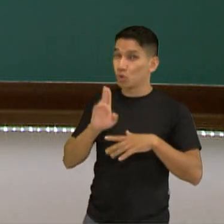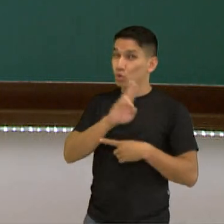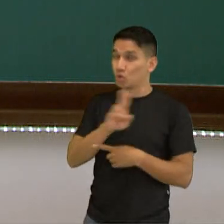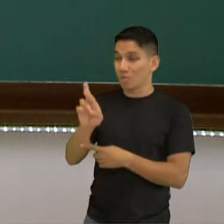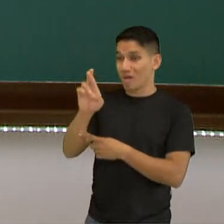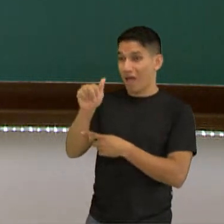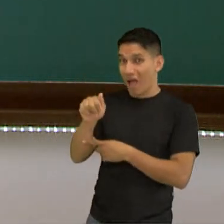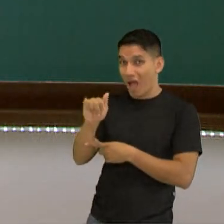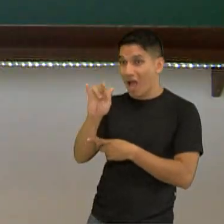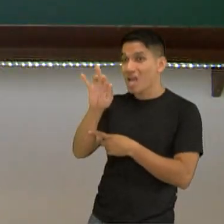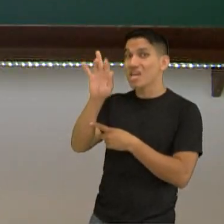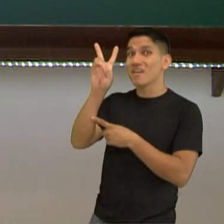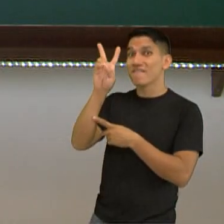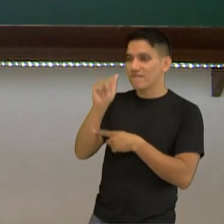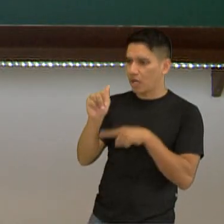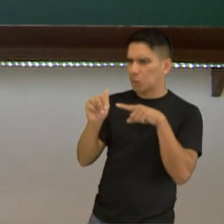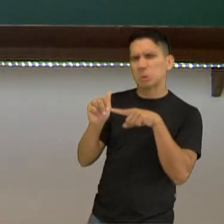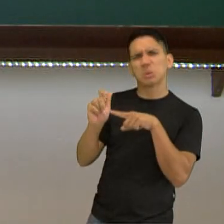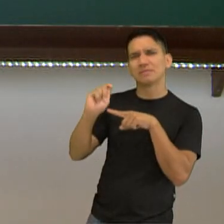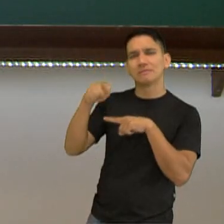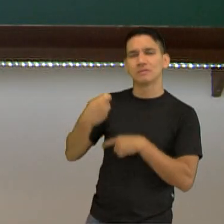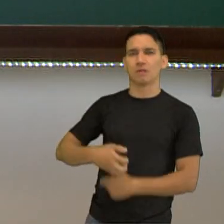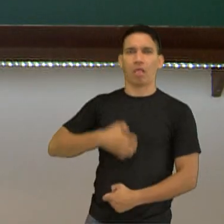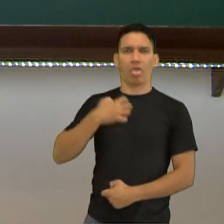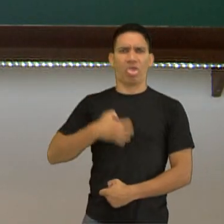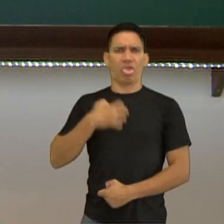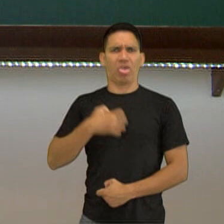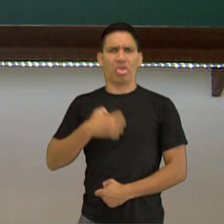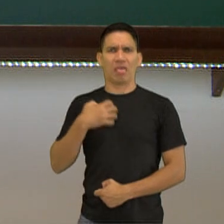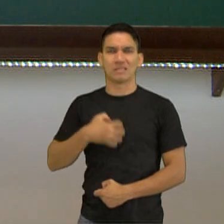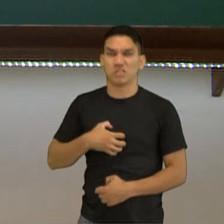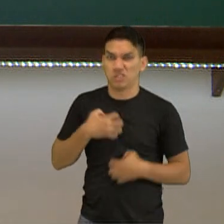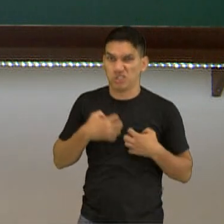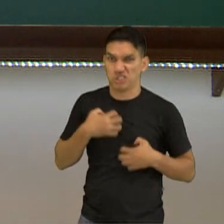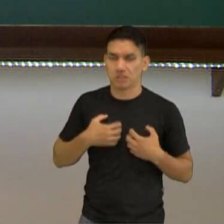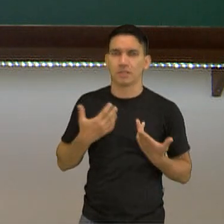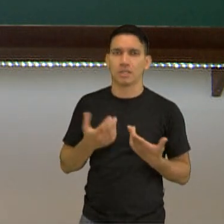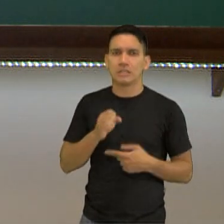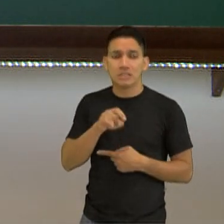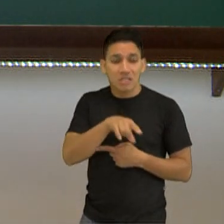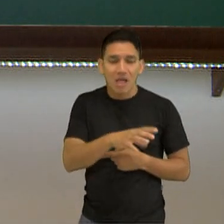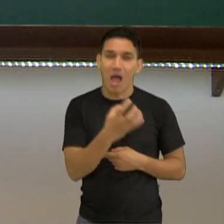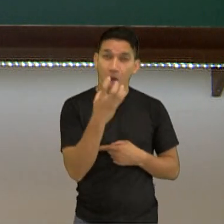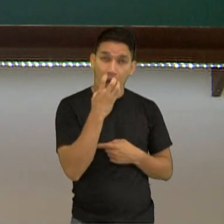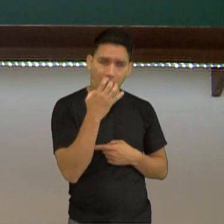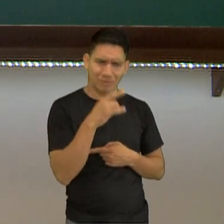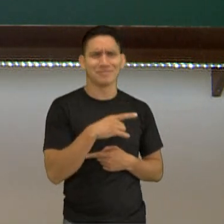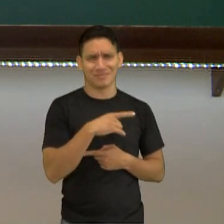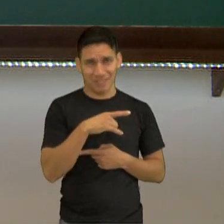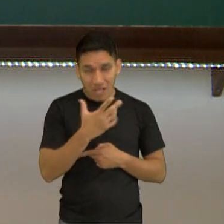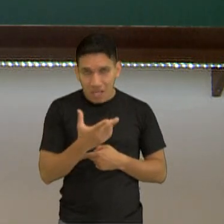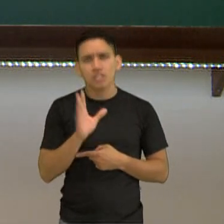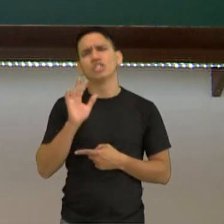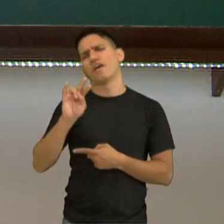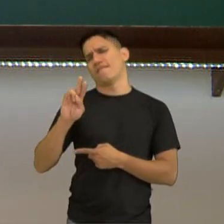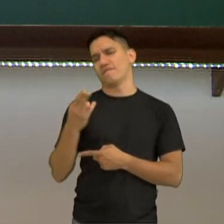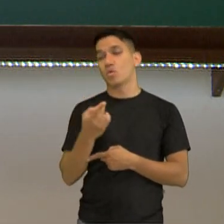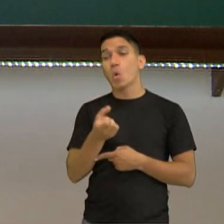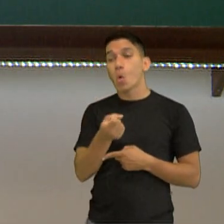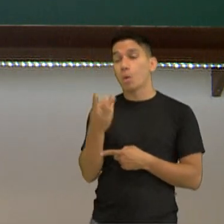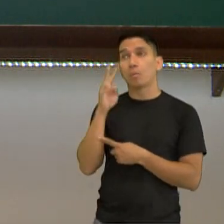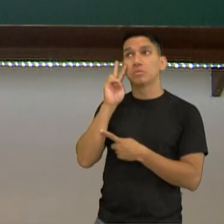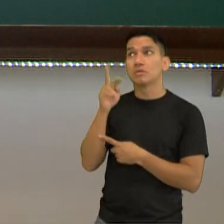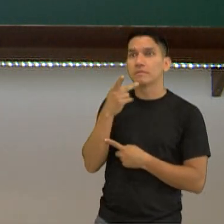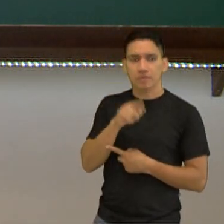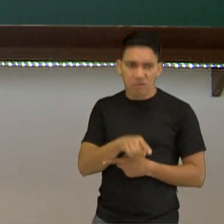ou hidrofobia. Quem tem cachorrinho, quem tem animal de estimação, está acostumado e já deve ter ouvido falar muito da